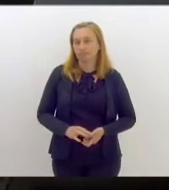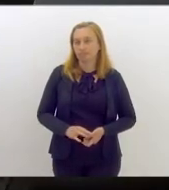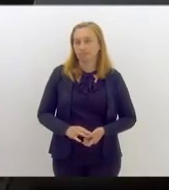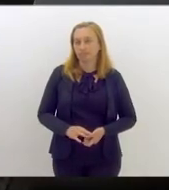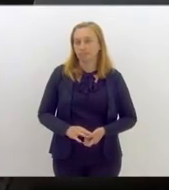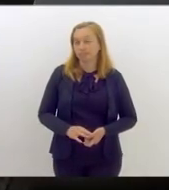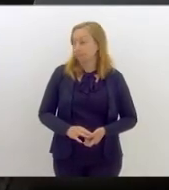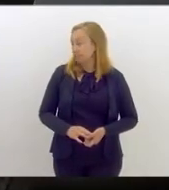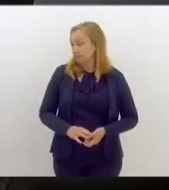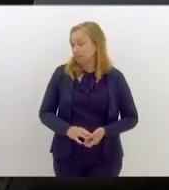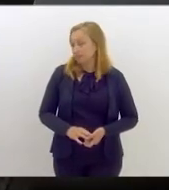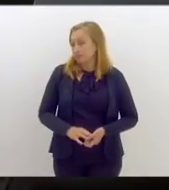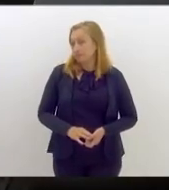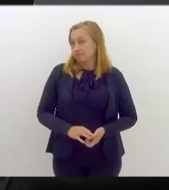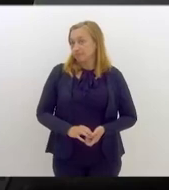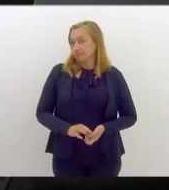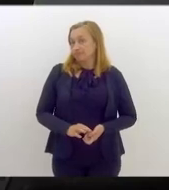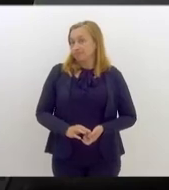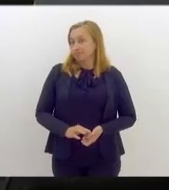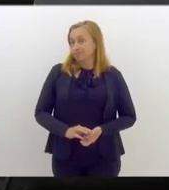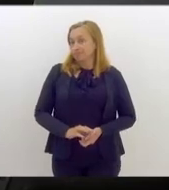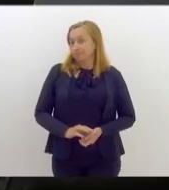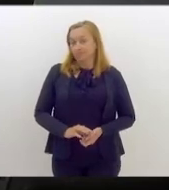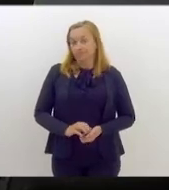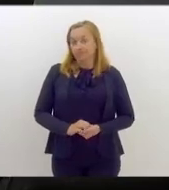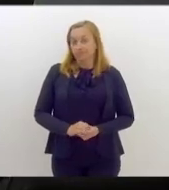Não, ainda não. Está vendo que está...